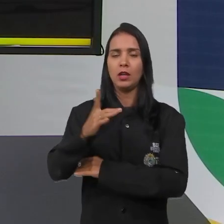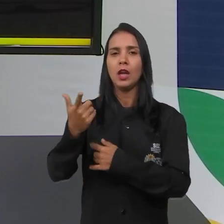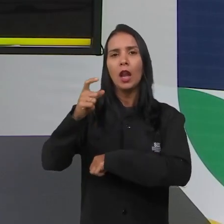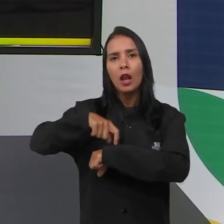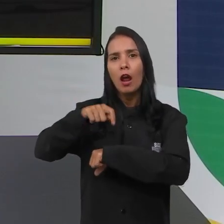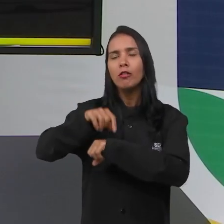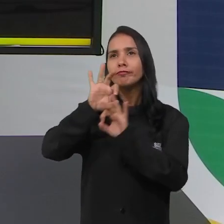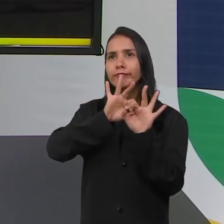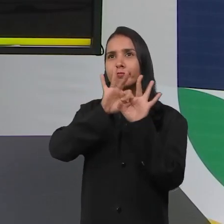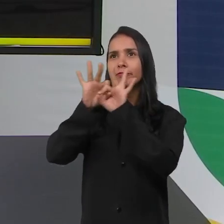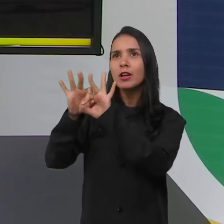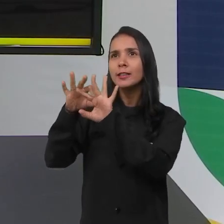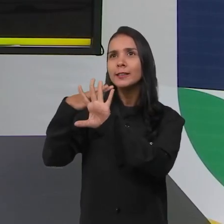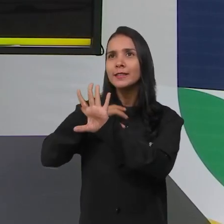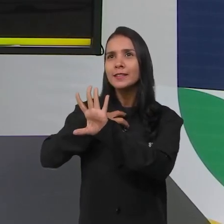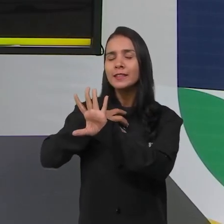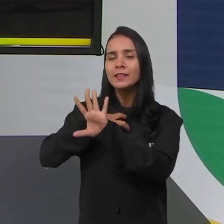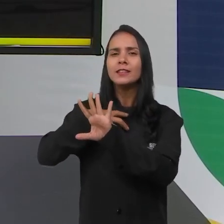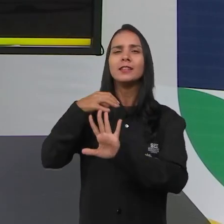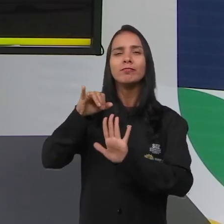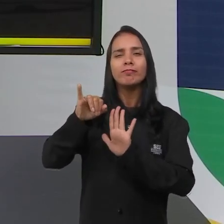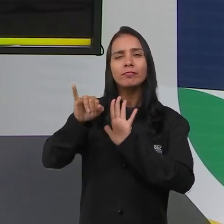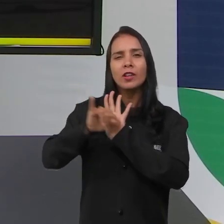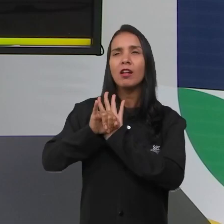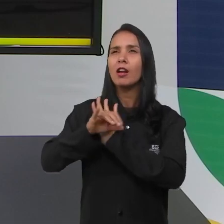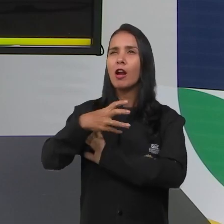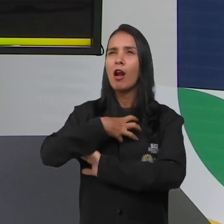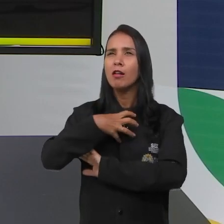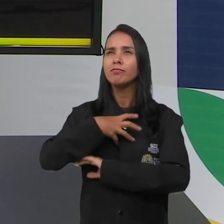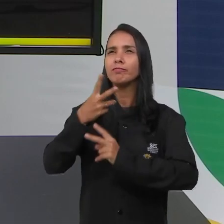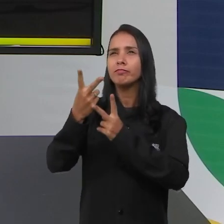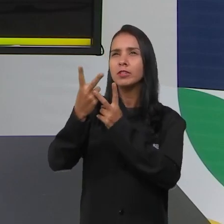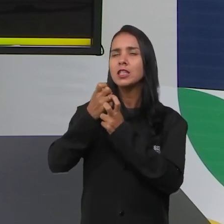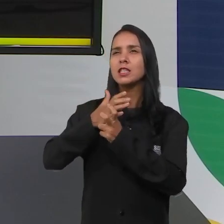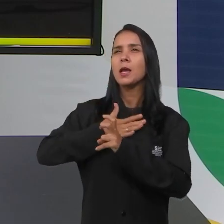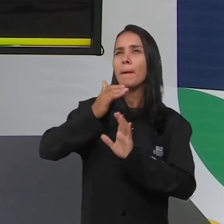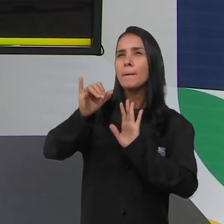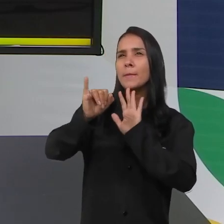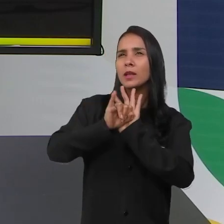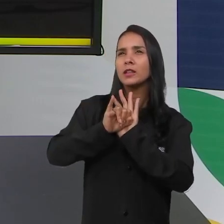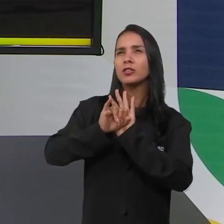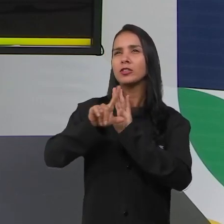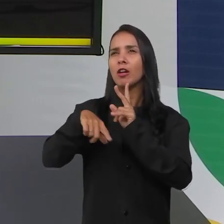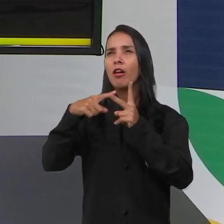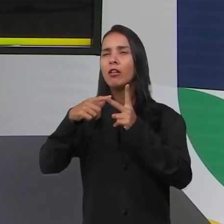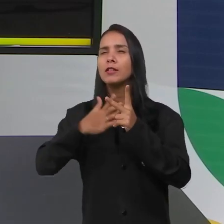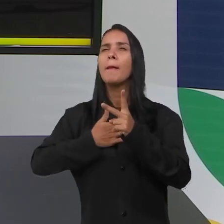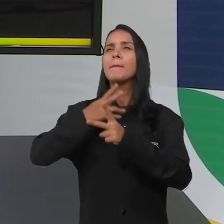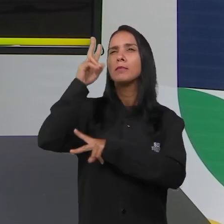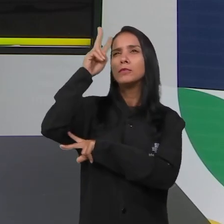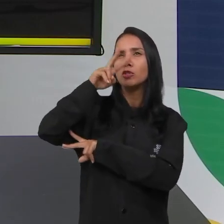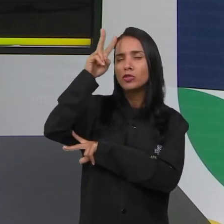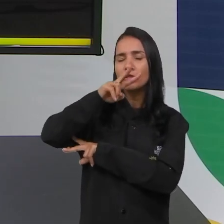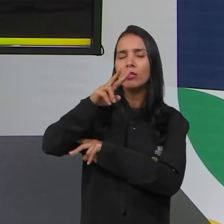se enxerga em algum momento nessas produções, que é, inclusive, uma